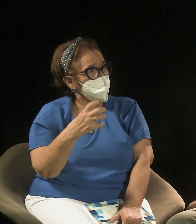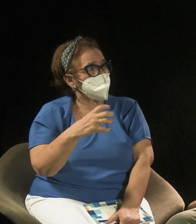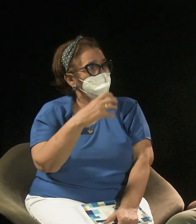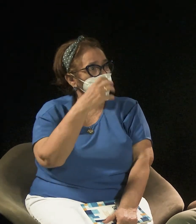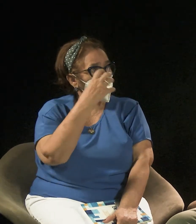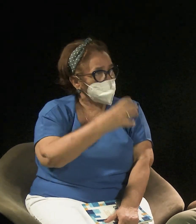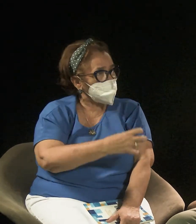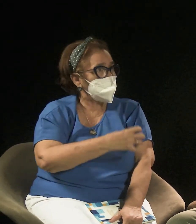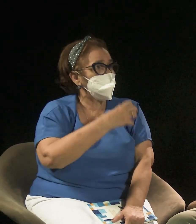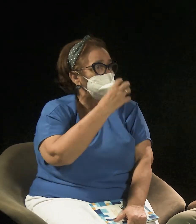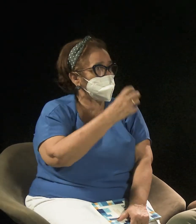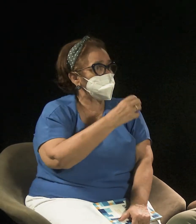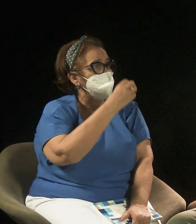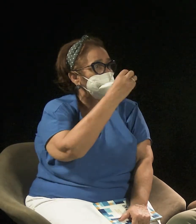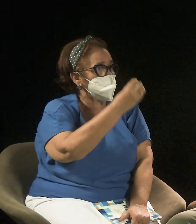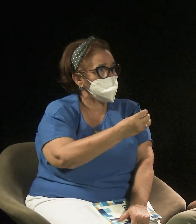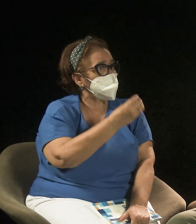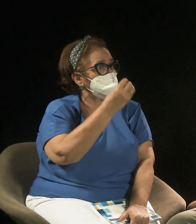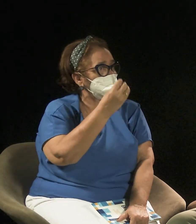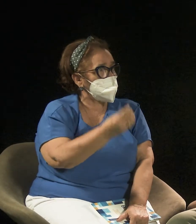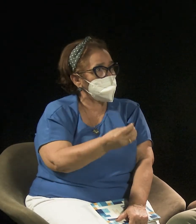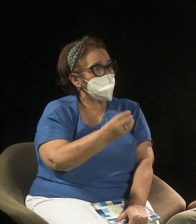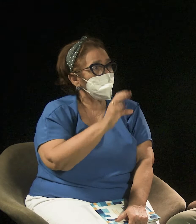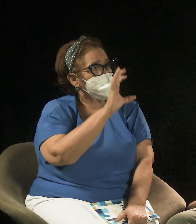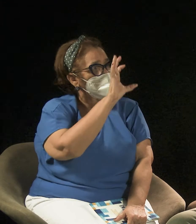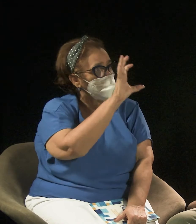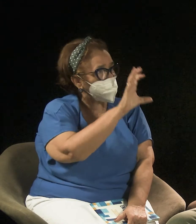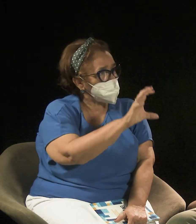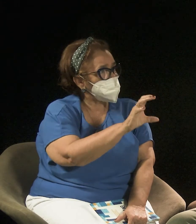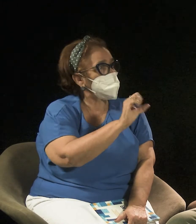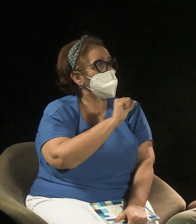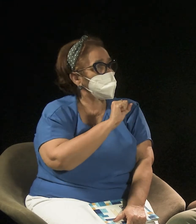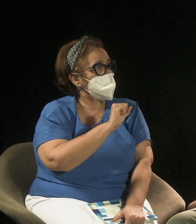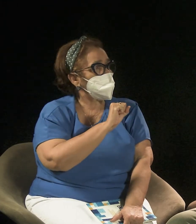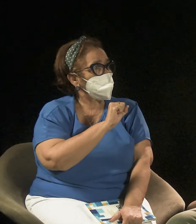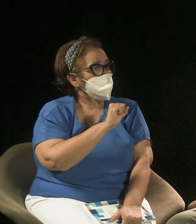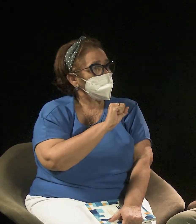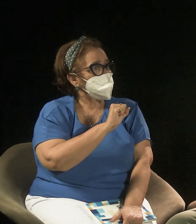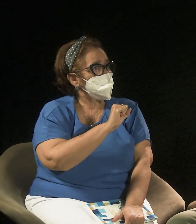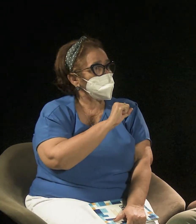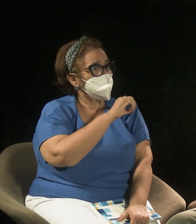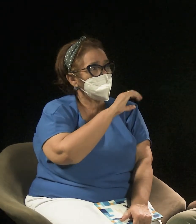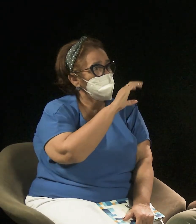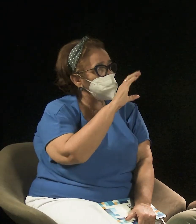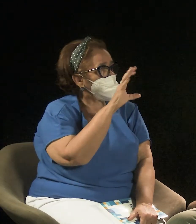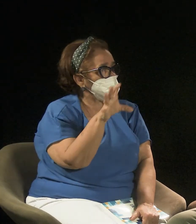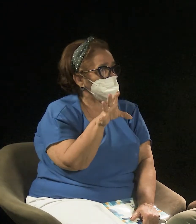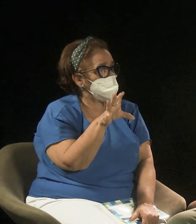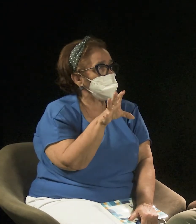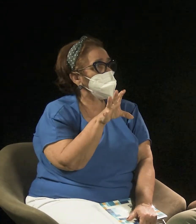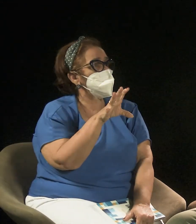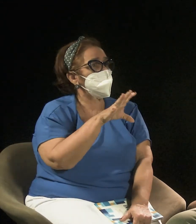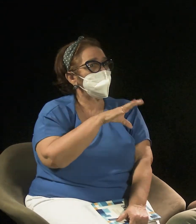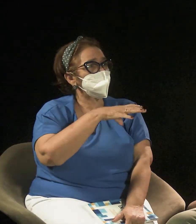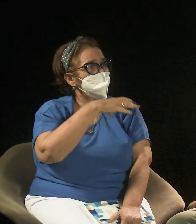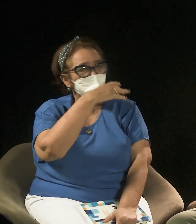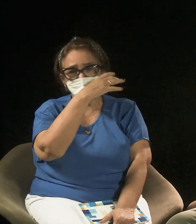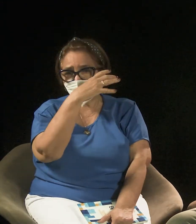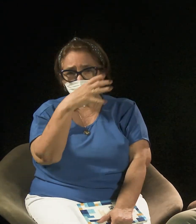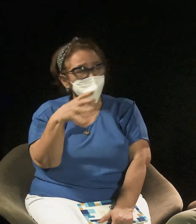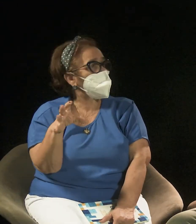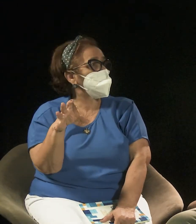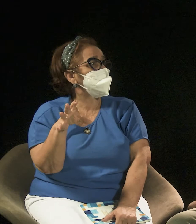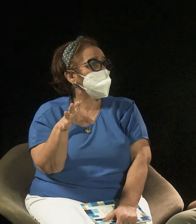os projetos de cuidado e proteção à criança pequena ficam nesse programa. Sim. Tanto que começou com 50 projetos,